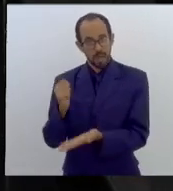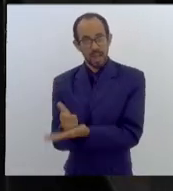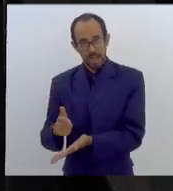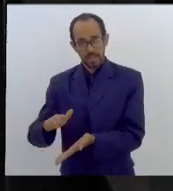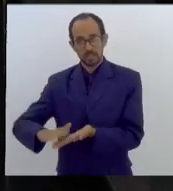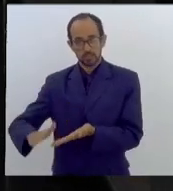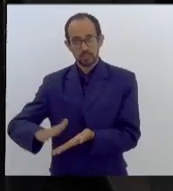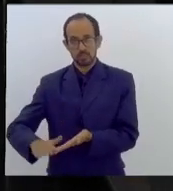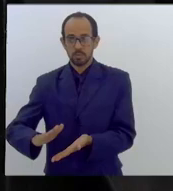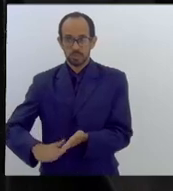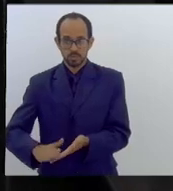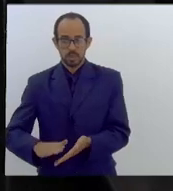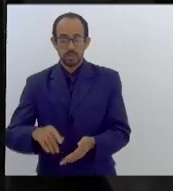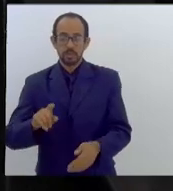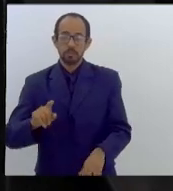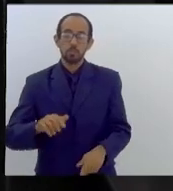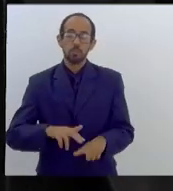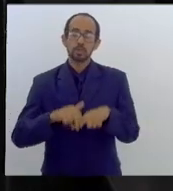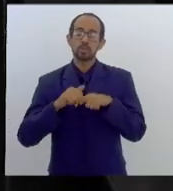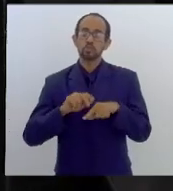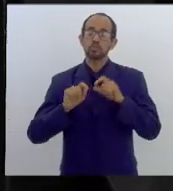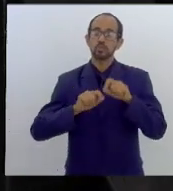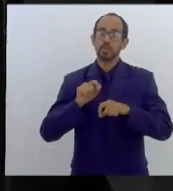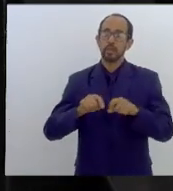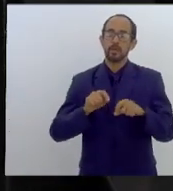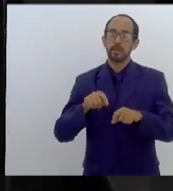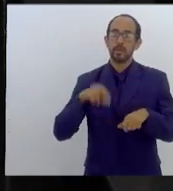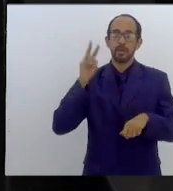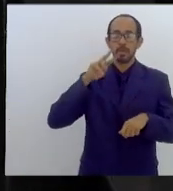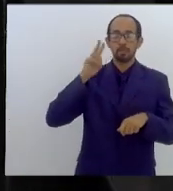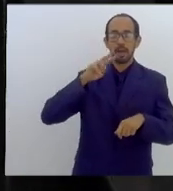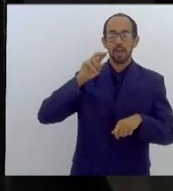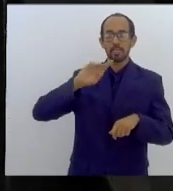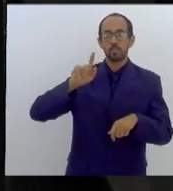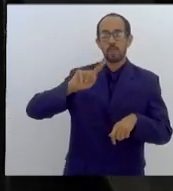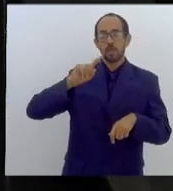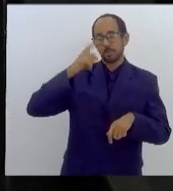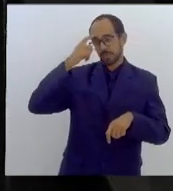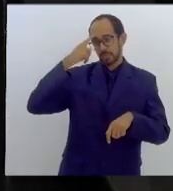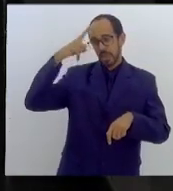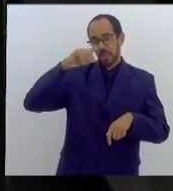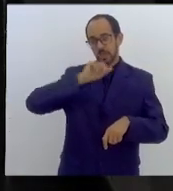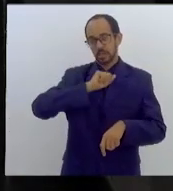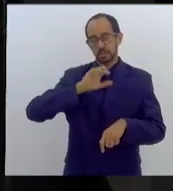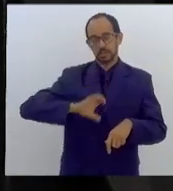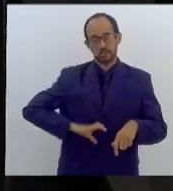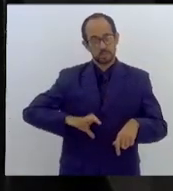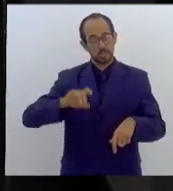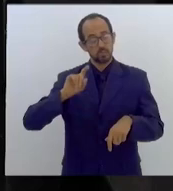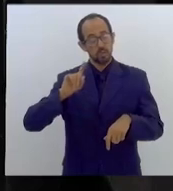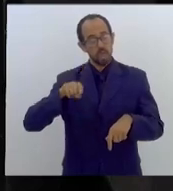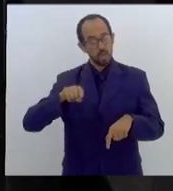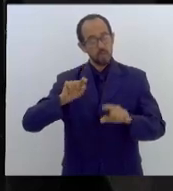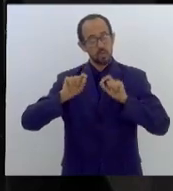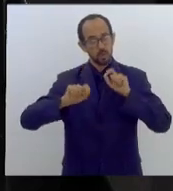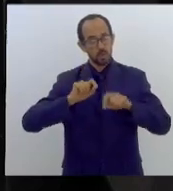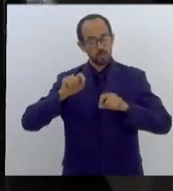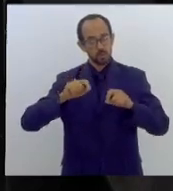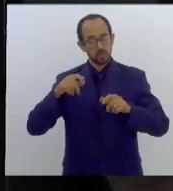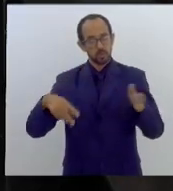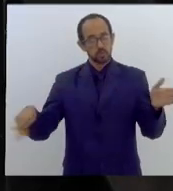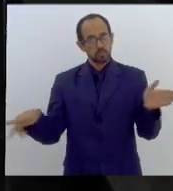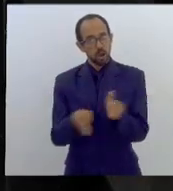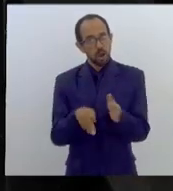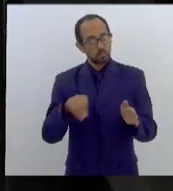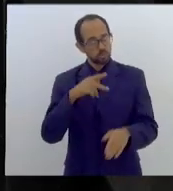segundo destaque que quero fazer, e nesse segundo caso, é de lembrar que não é uma ideia apenas, André. É os deputados e deputadas manterem